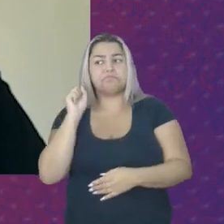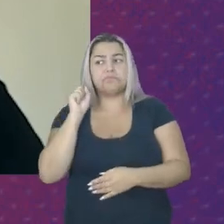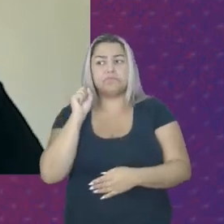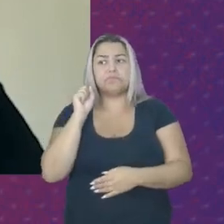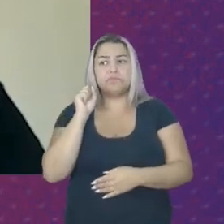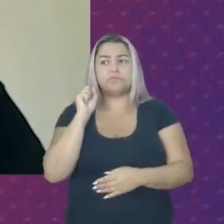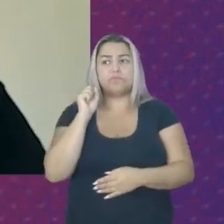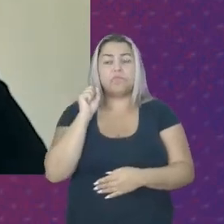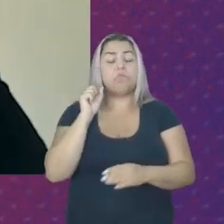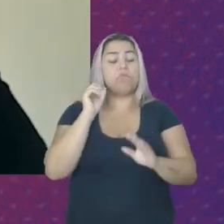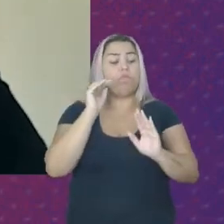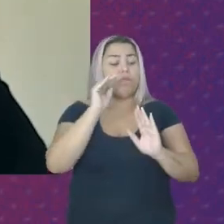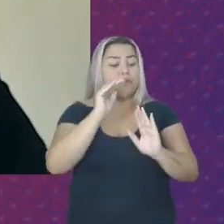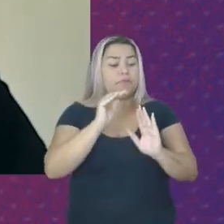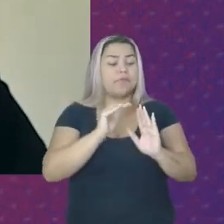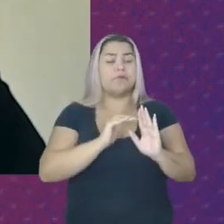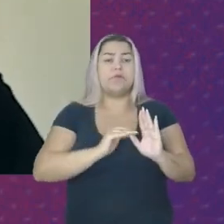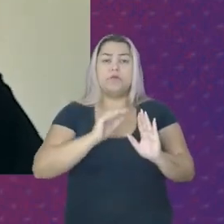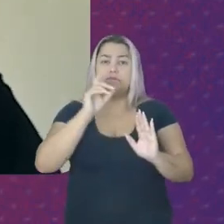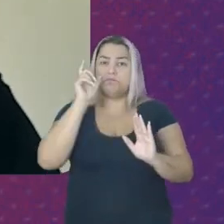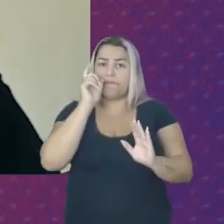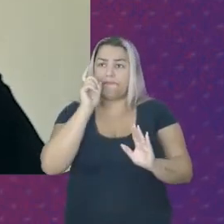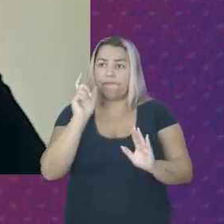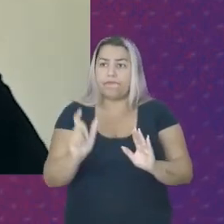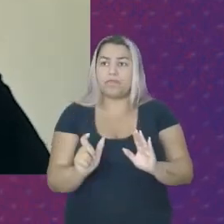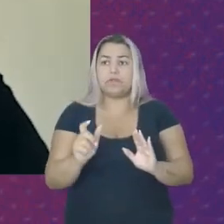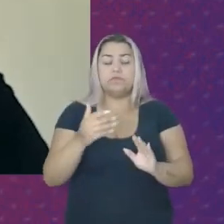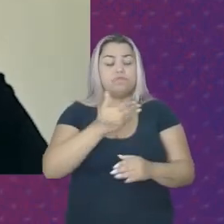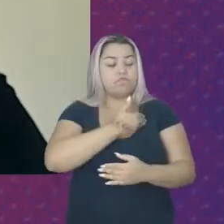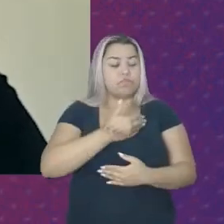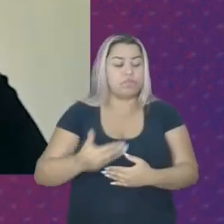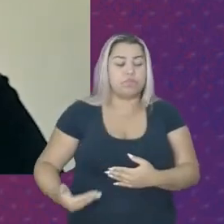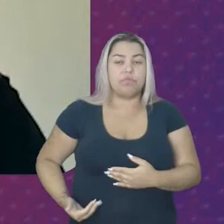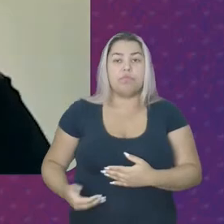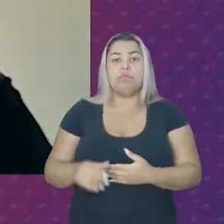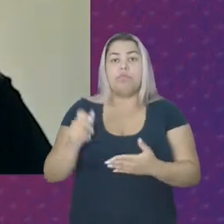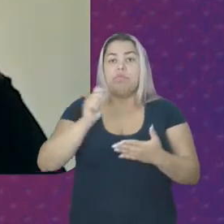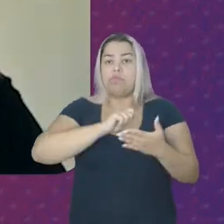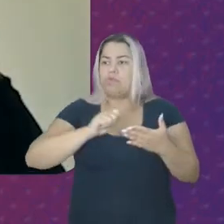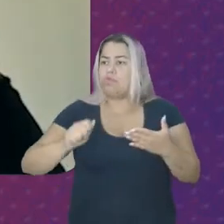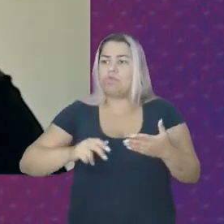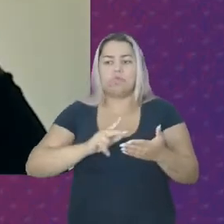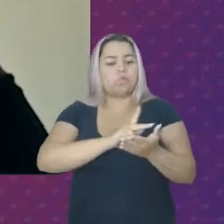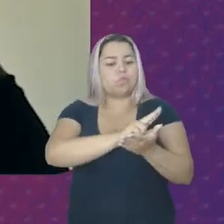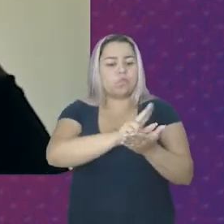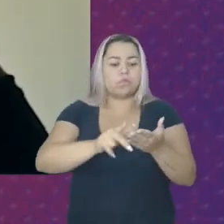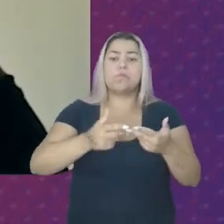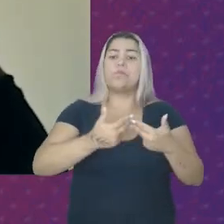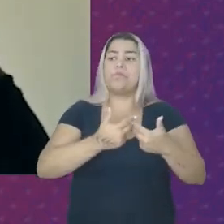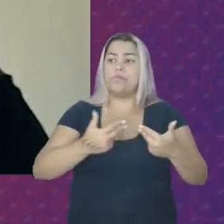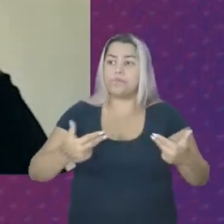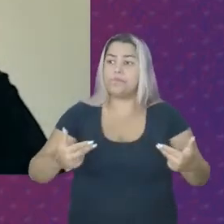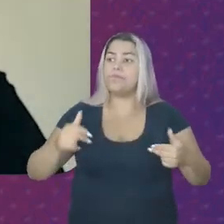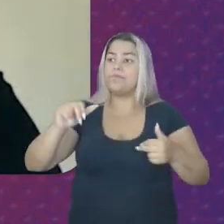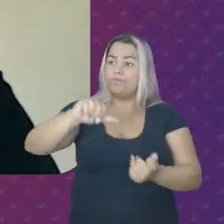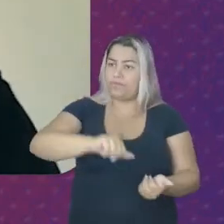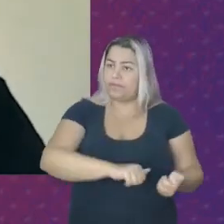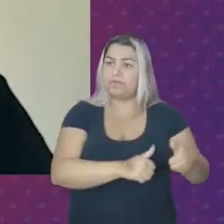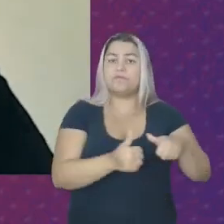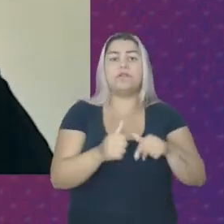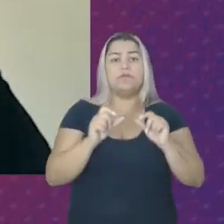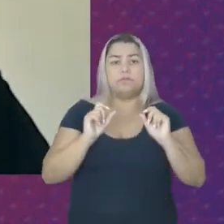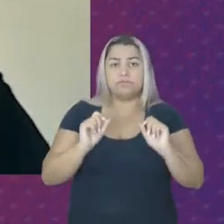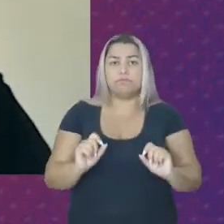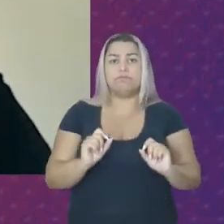conteúdo político de interesse público, ele pode ser construído de várias formas, ele pode falar de vários assuntos, tem que se avaliar muito por